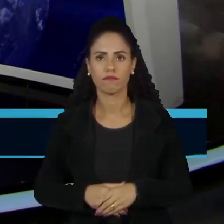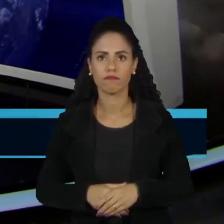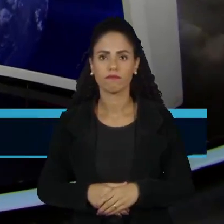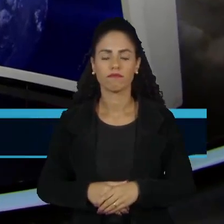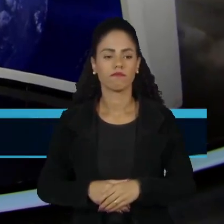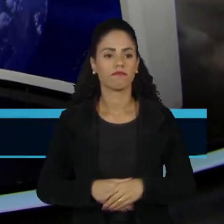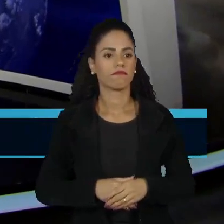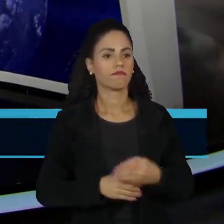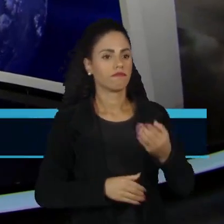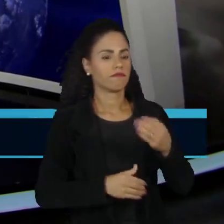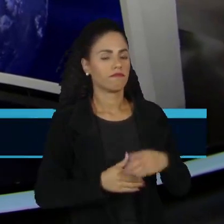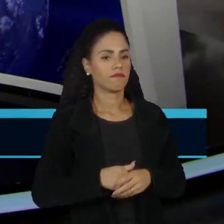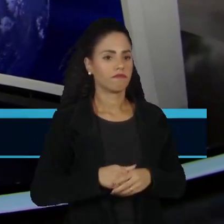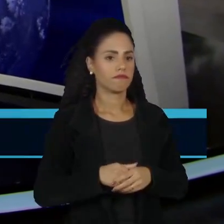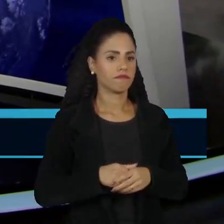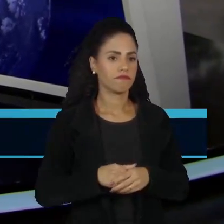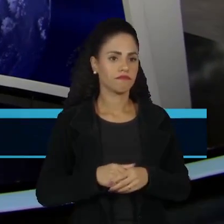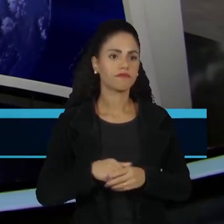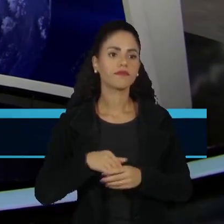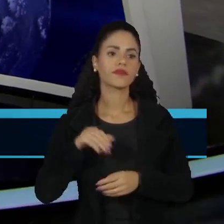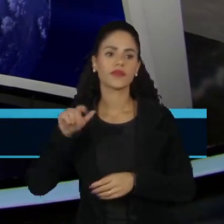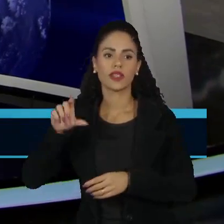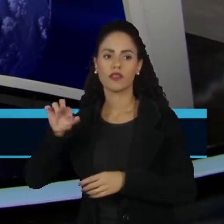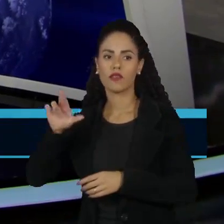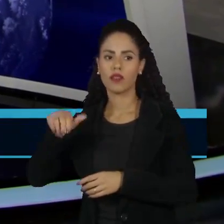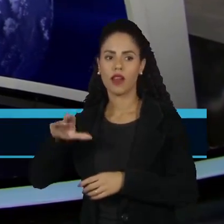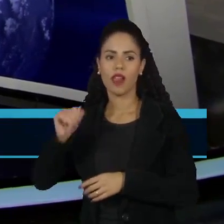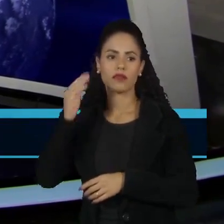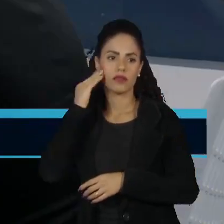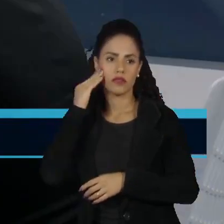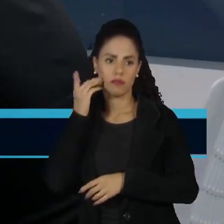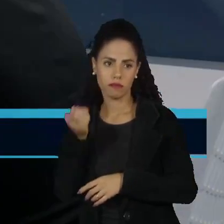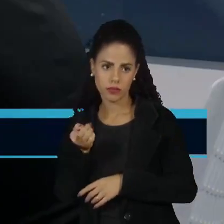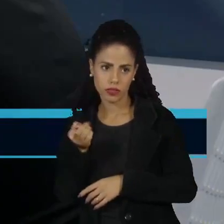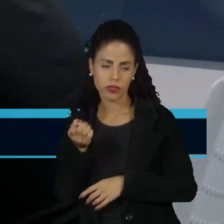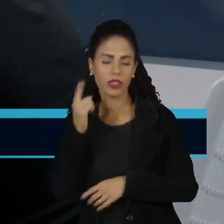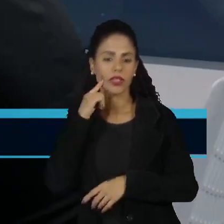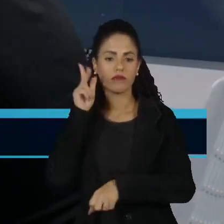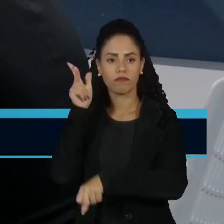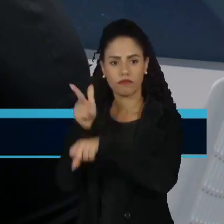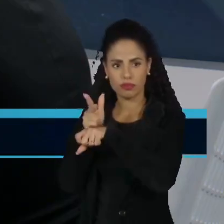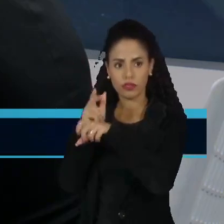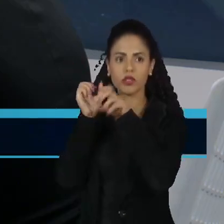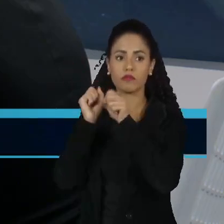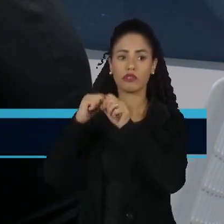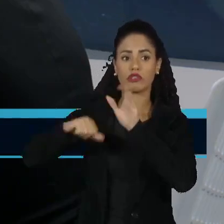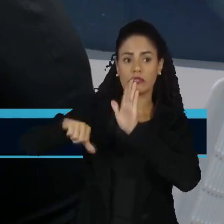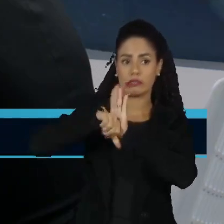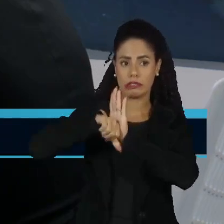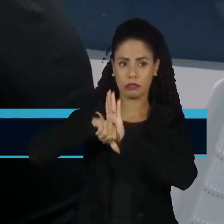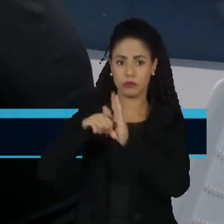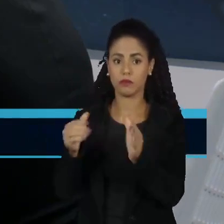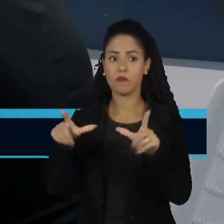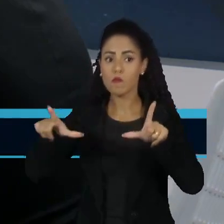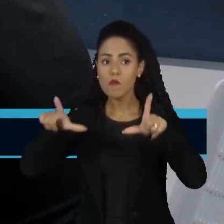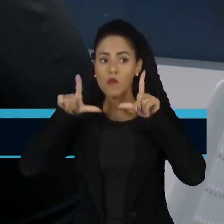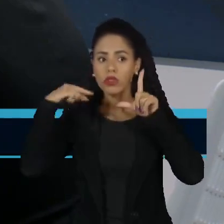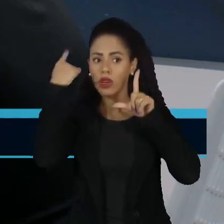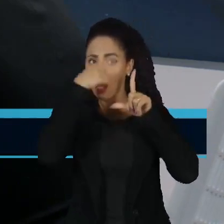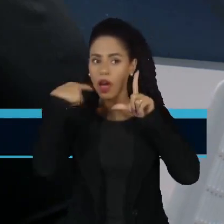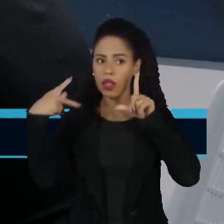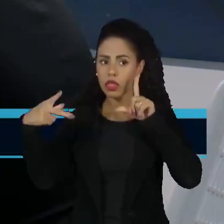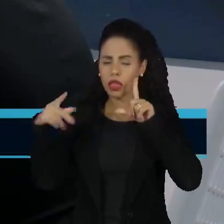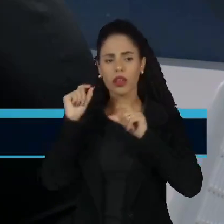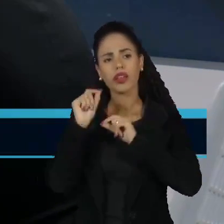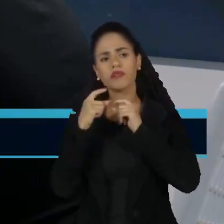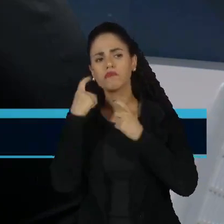Ondé, Lorena Cid sabia que estava sendo gravado e que isso poderia configurar um crime. Ou seja, ele não se preocupou que isso